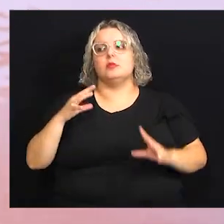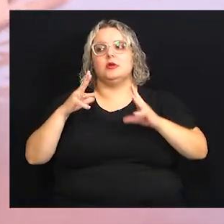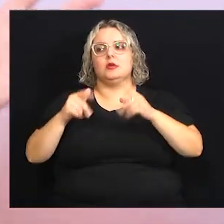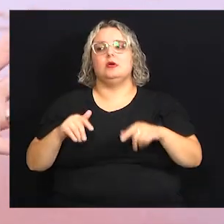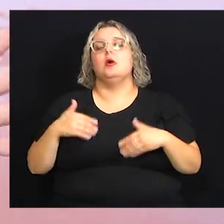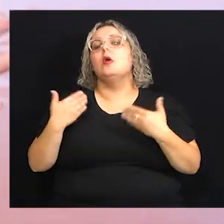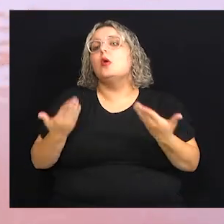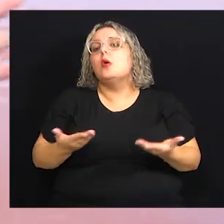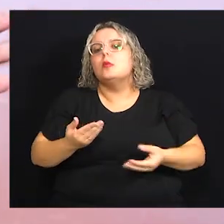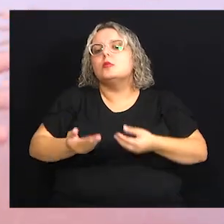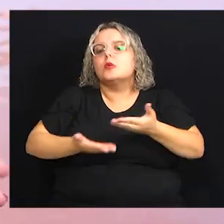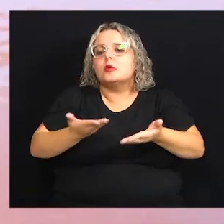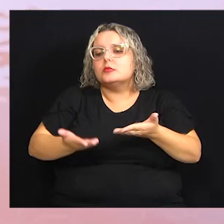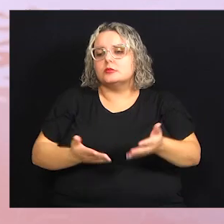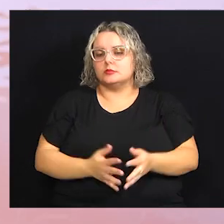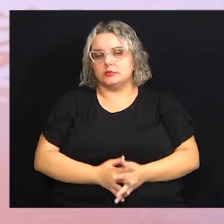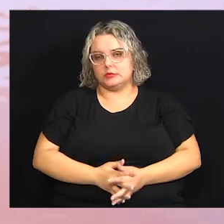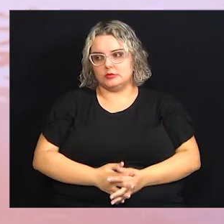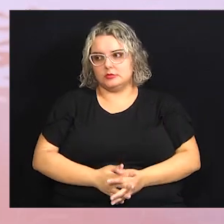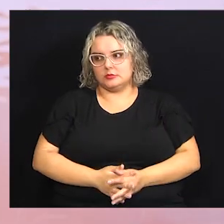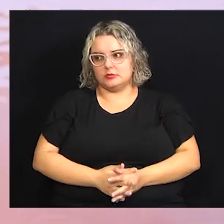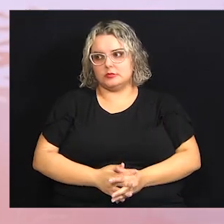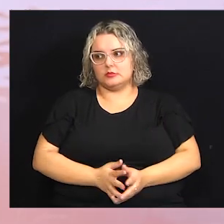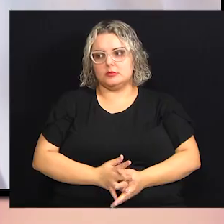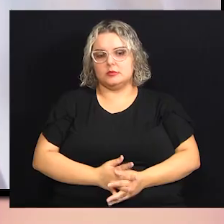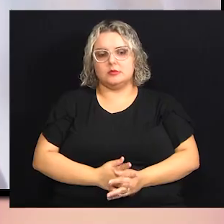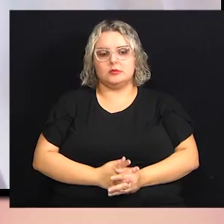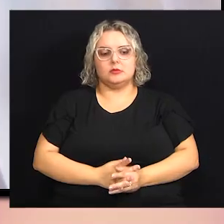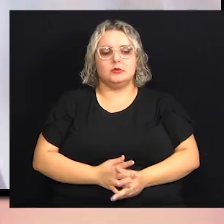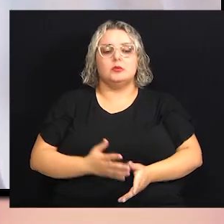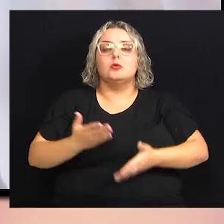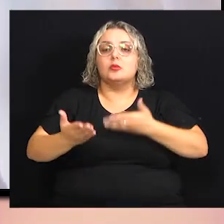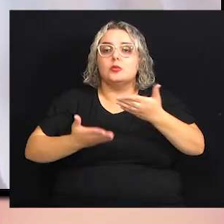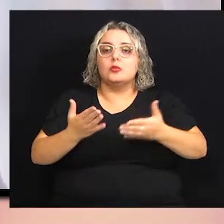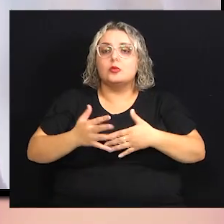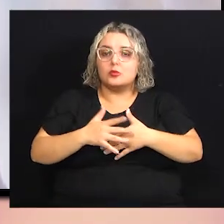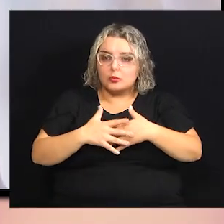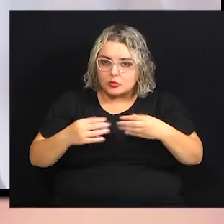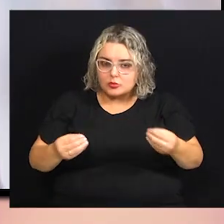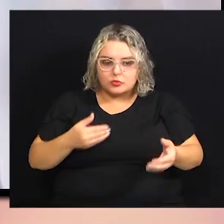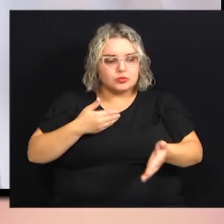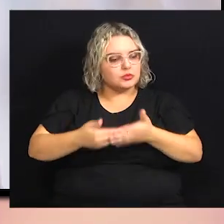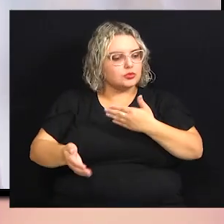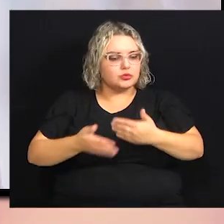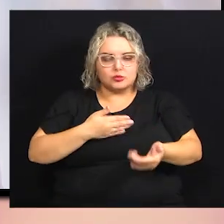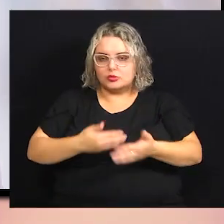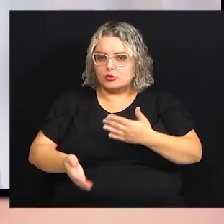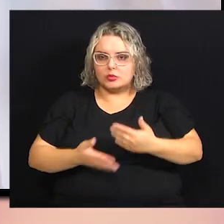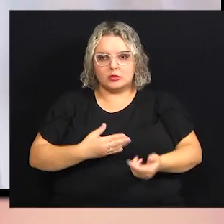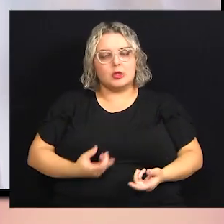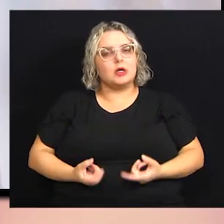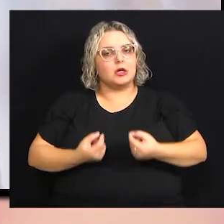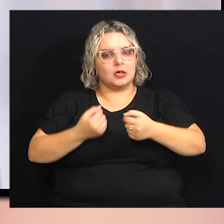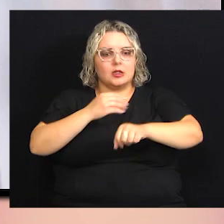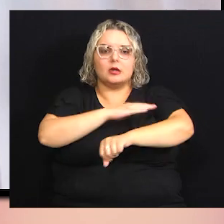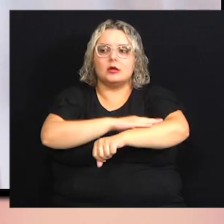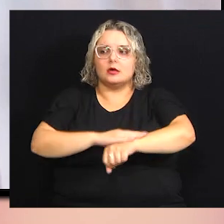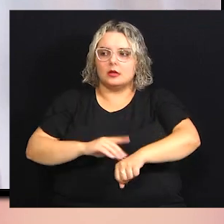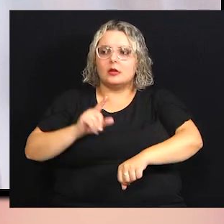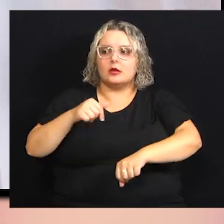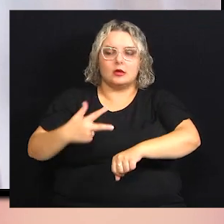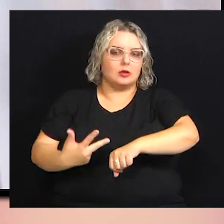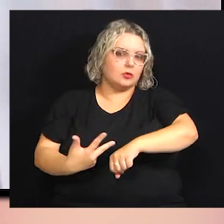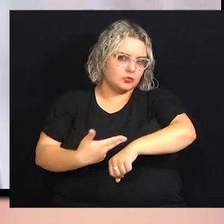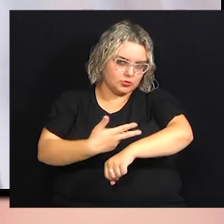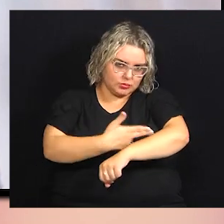de maneira geral, como que é o tratamento? O tratamento curativo de qualquer câncer de pele é